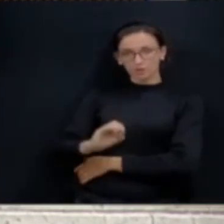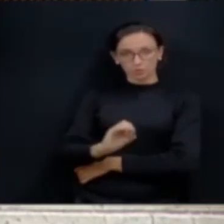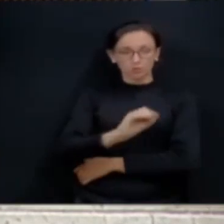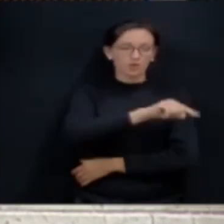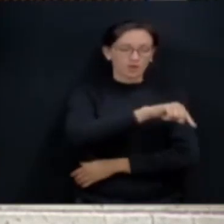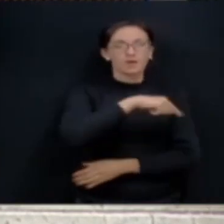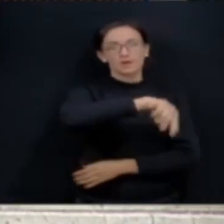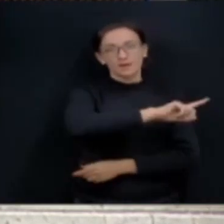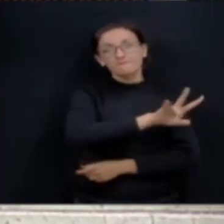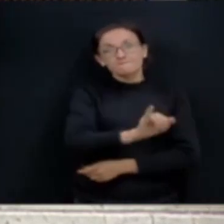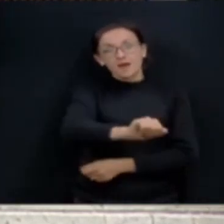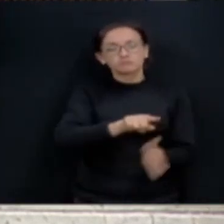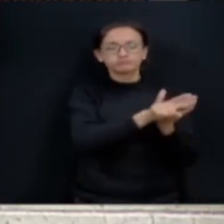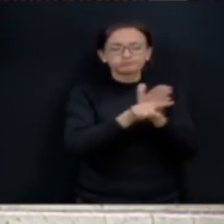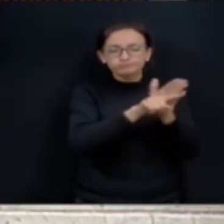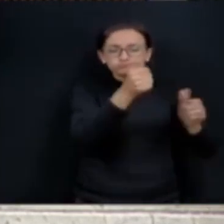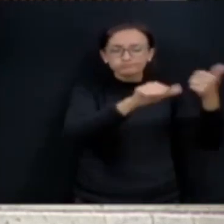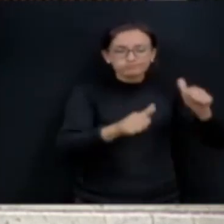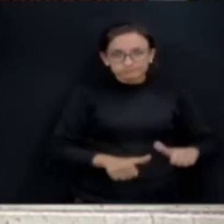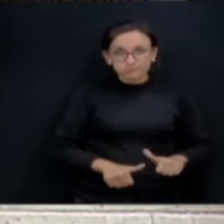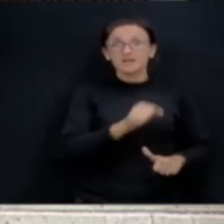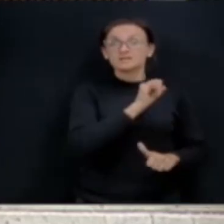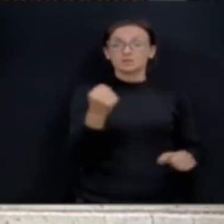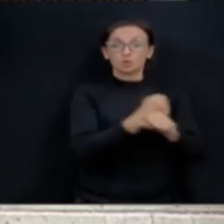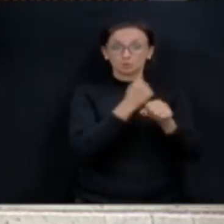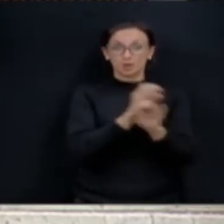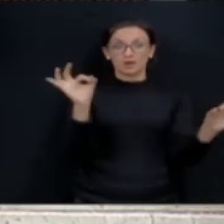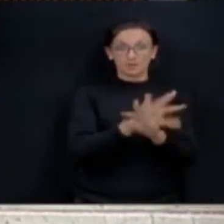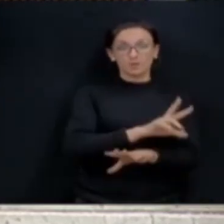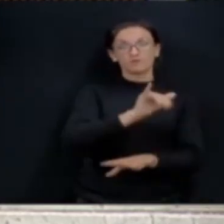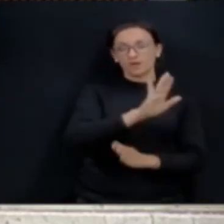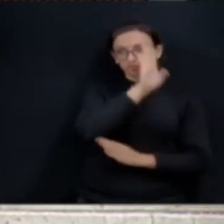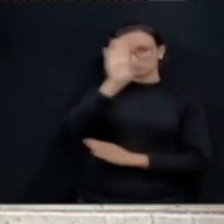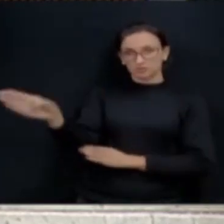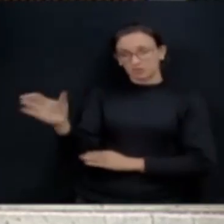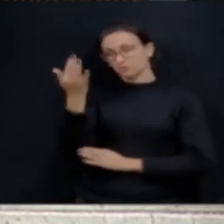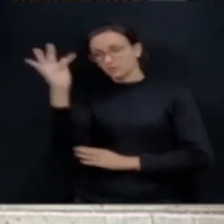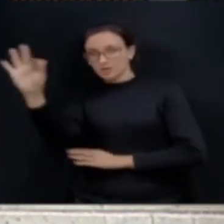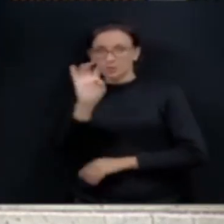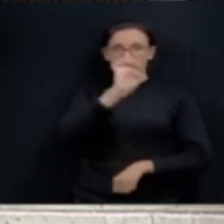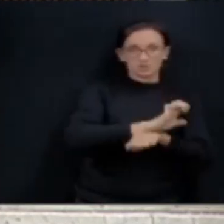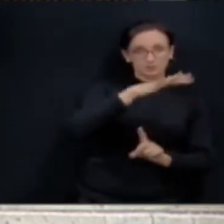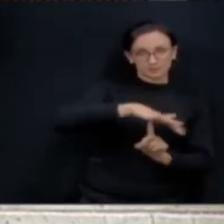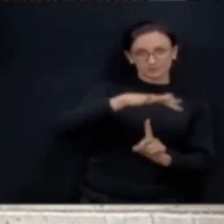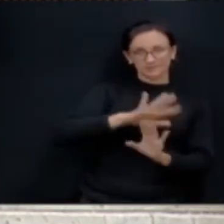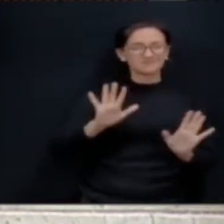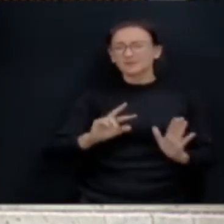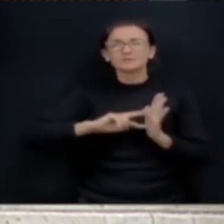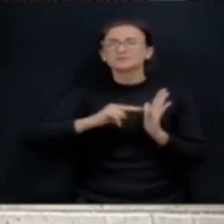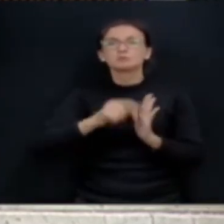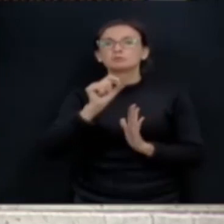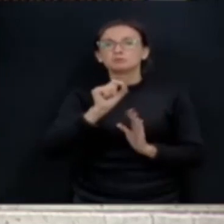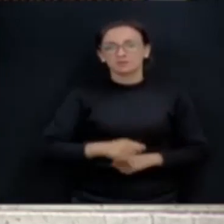e que tão logo que sejam concluídos os trabalhos, seguirão para a assinatura do governo federal e estadual. Ou seja, o governador não assinou